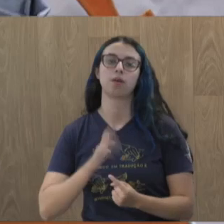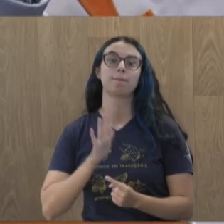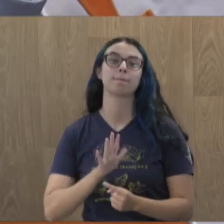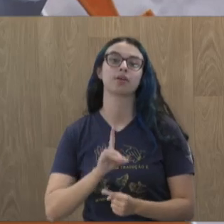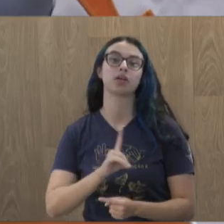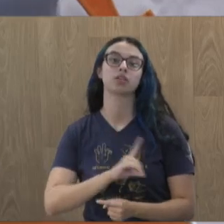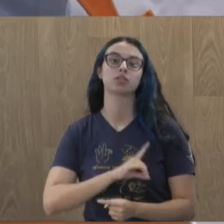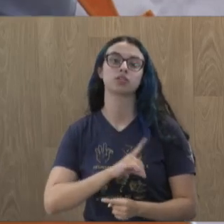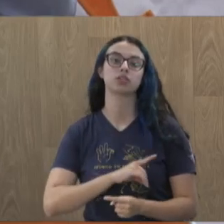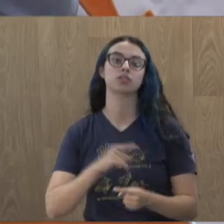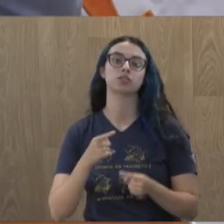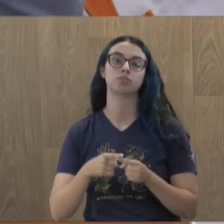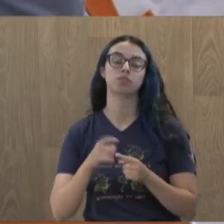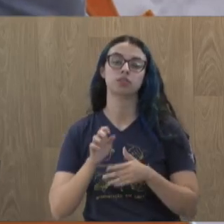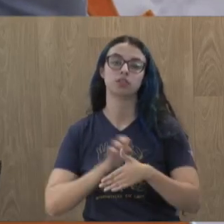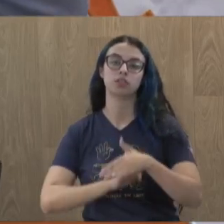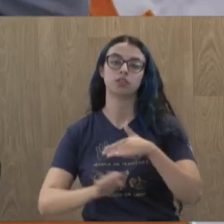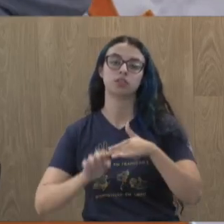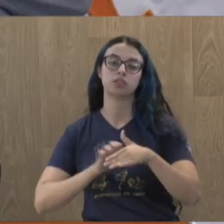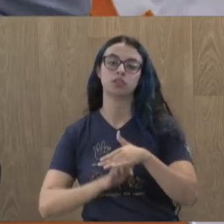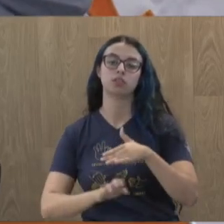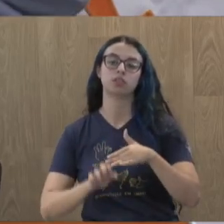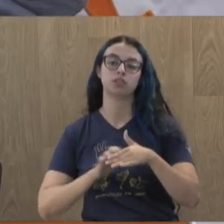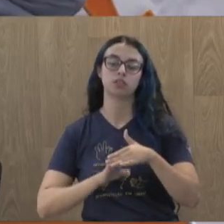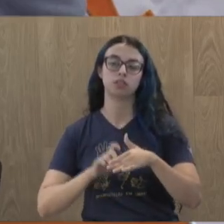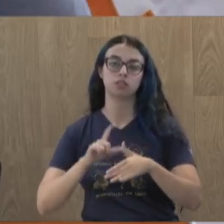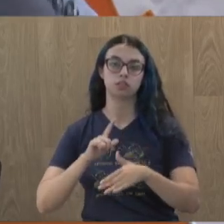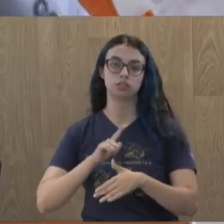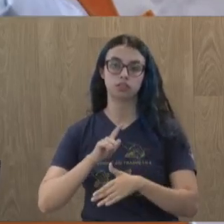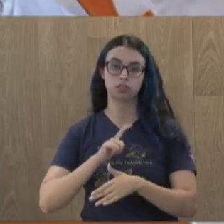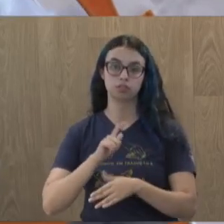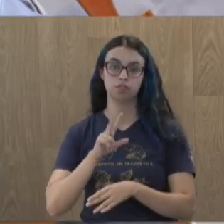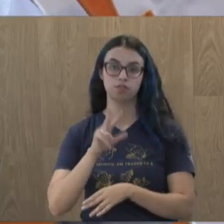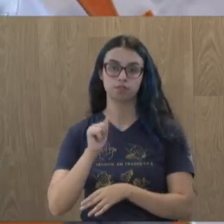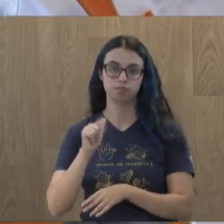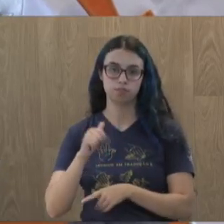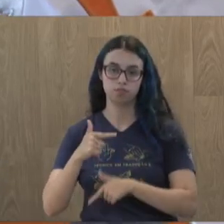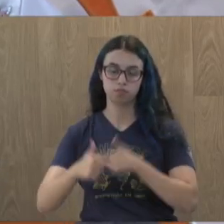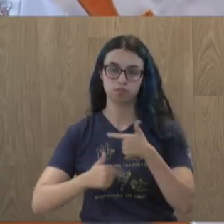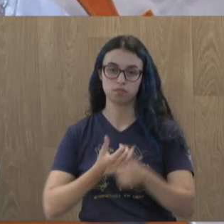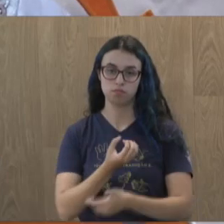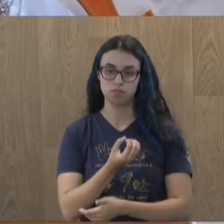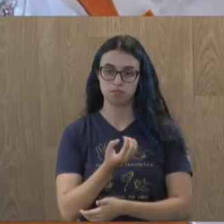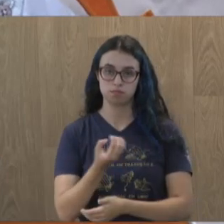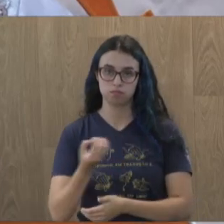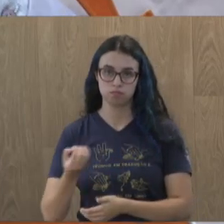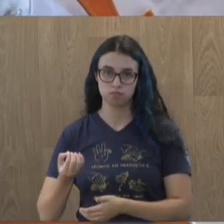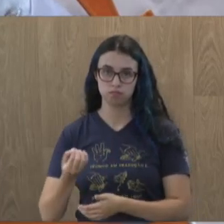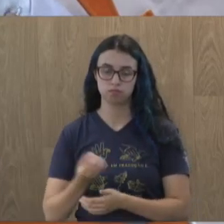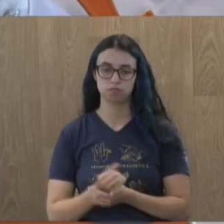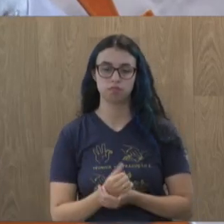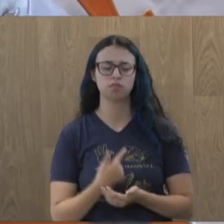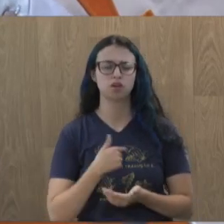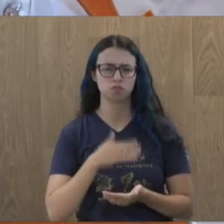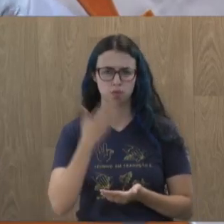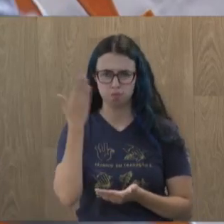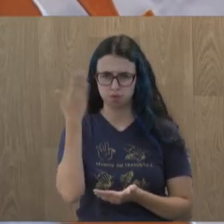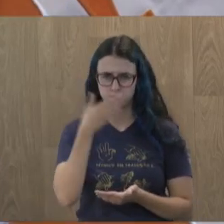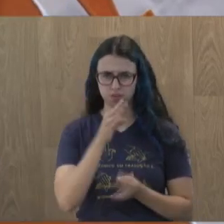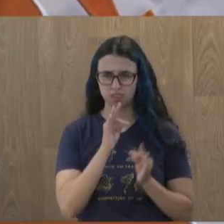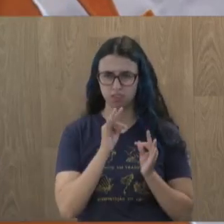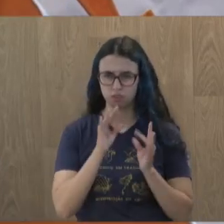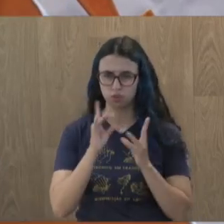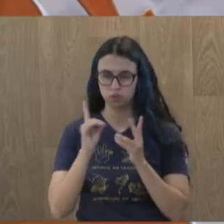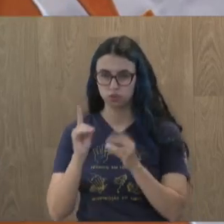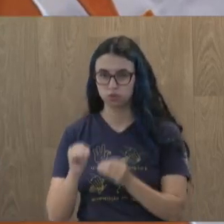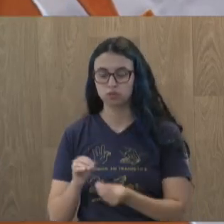empregos, que está acabando de montar também, 600 empregos. O vereador Diego Espino também vai provar. Sabe por